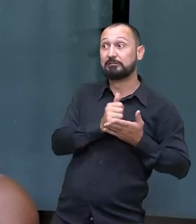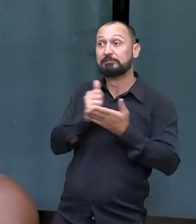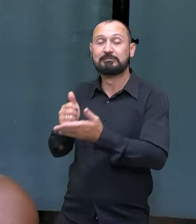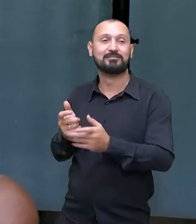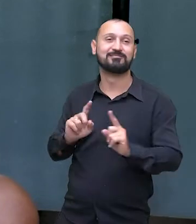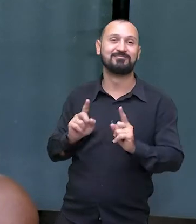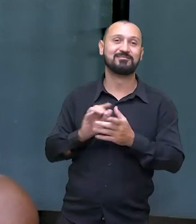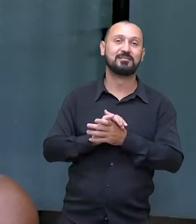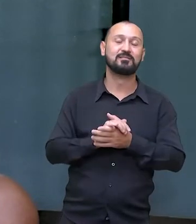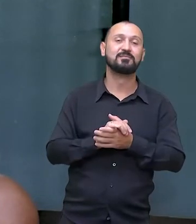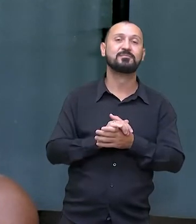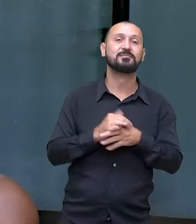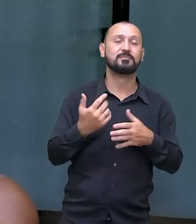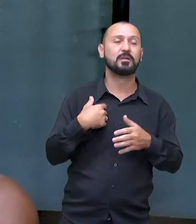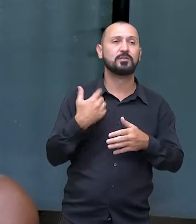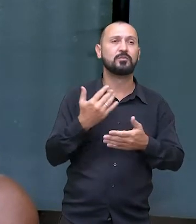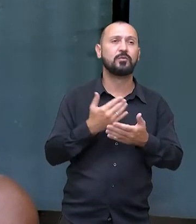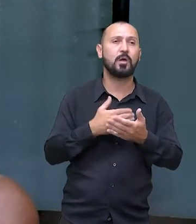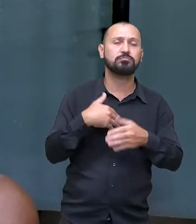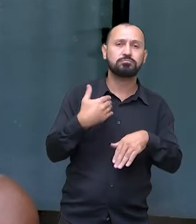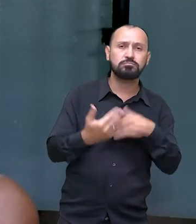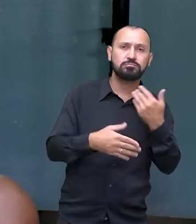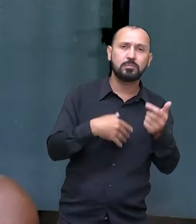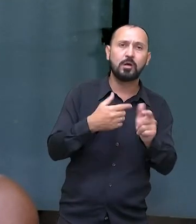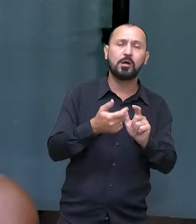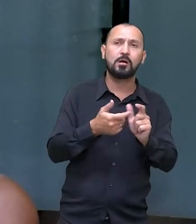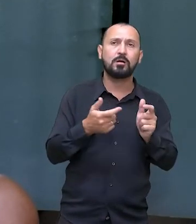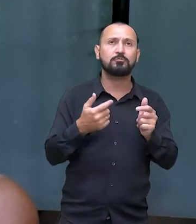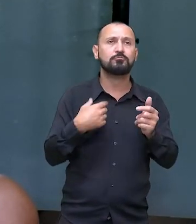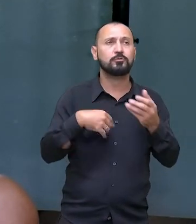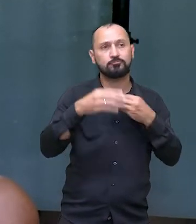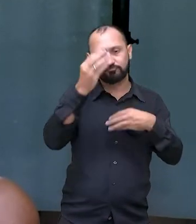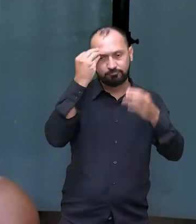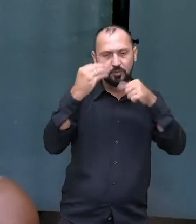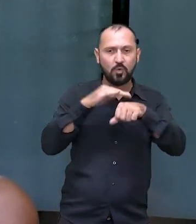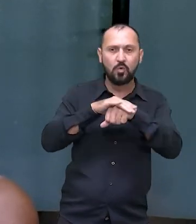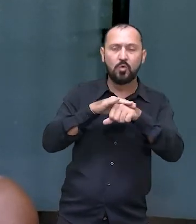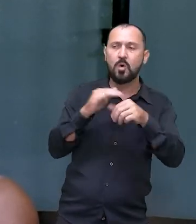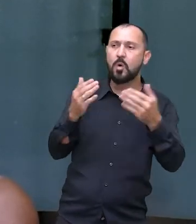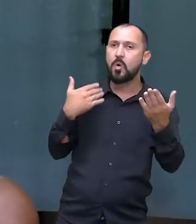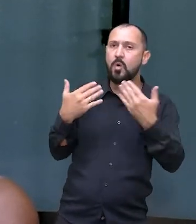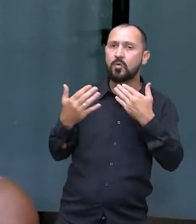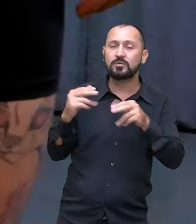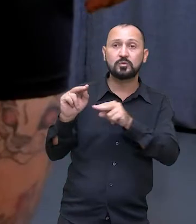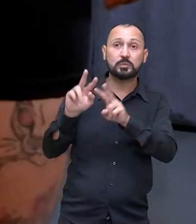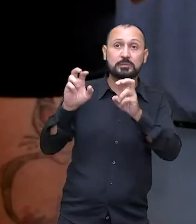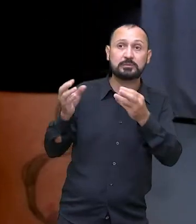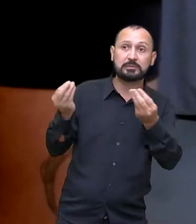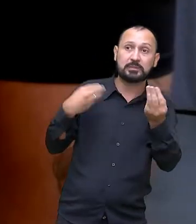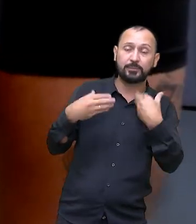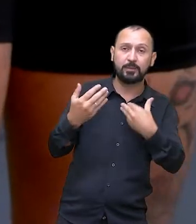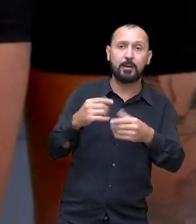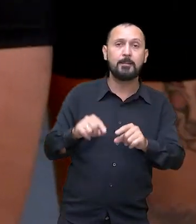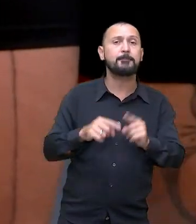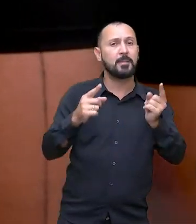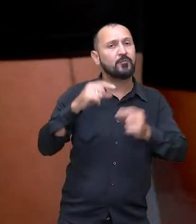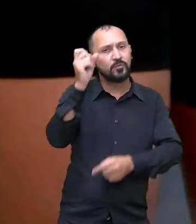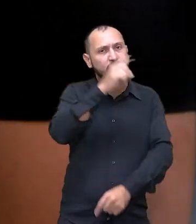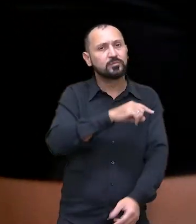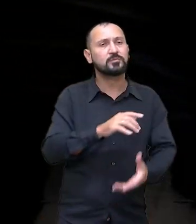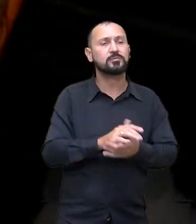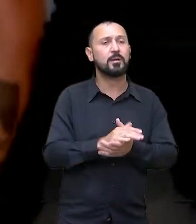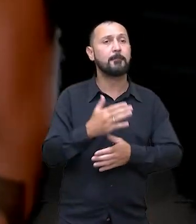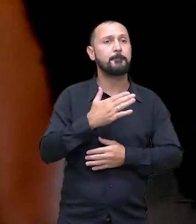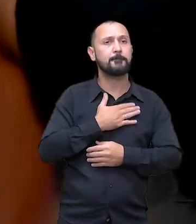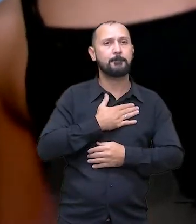forma. Mas aí, com o tempo, a gente foi se abrindo, ele foi tentando, de um jeito, conversar com a gente sobre isso.